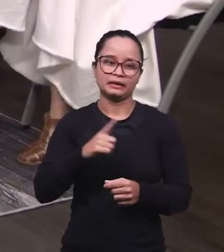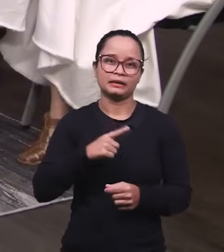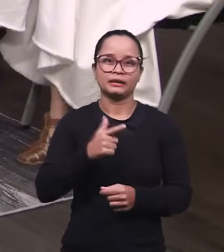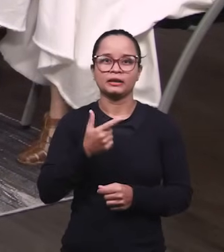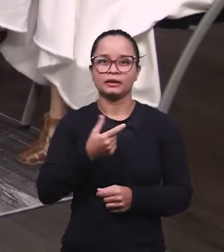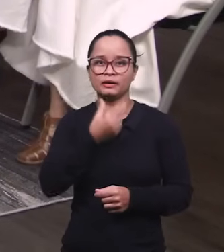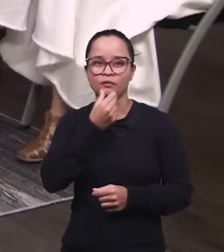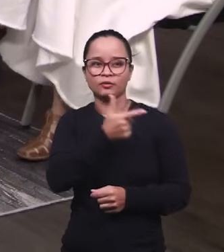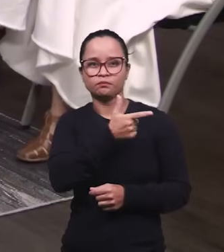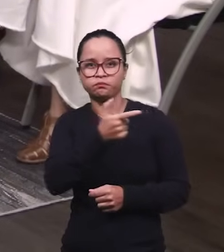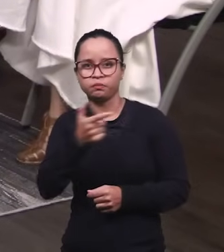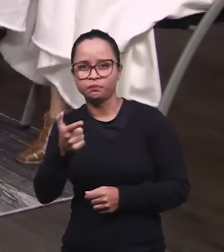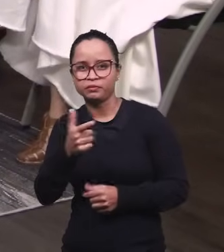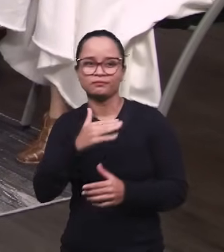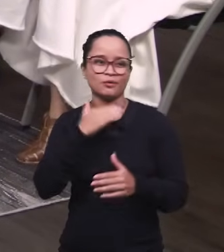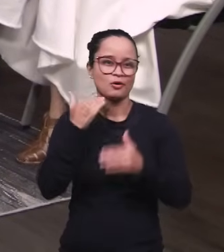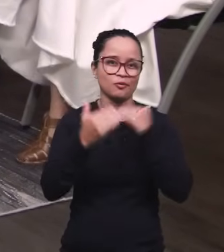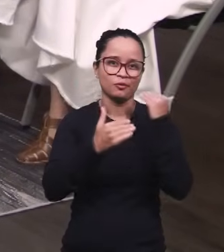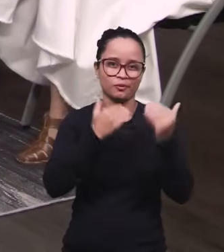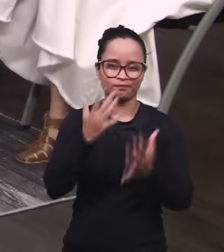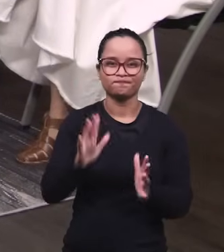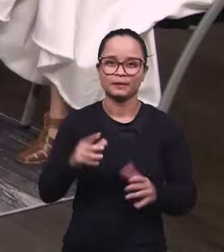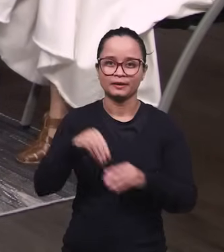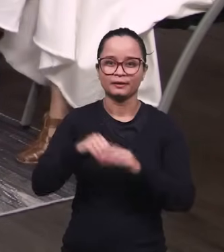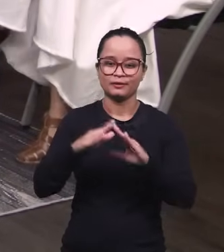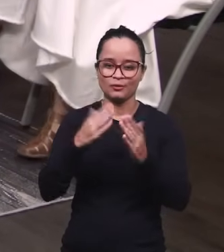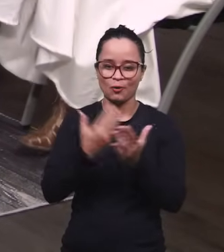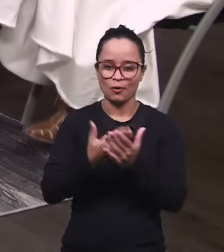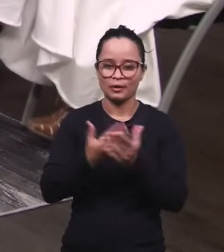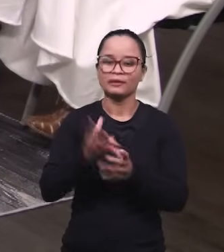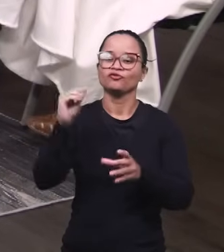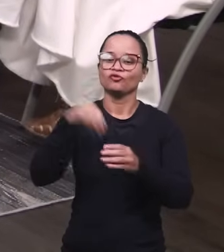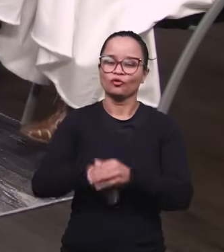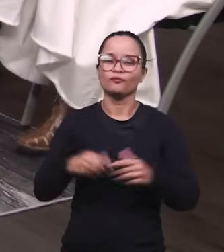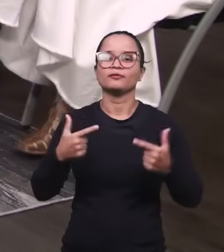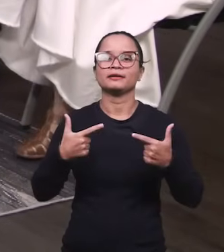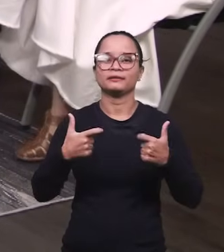que assim, aí trouxe aquele cenário de novo de guerra para